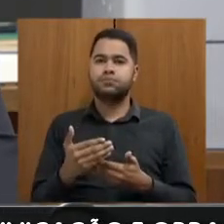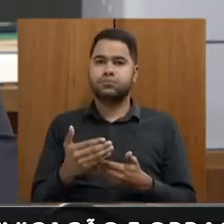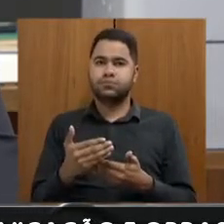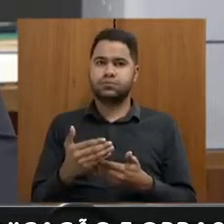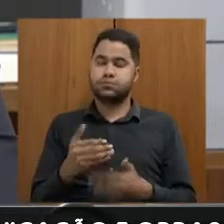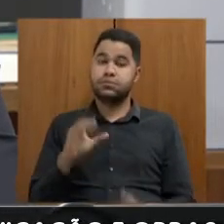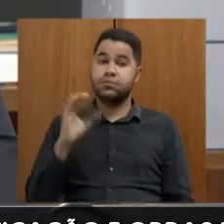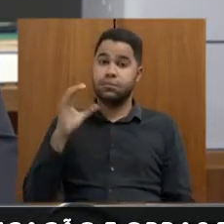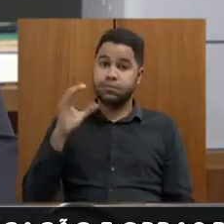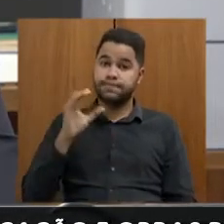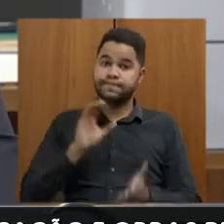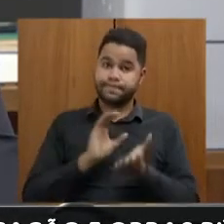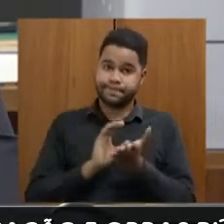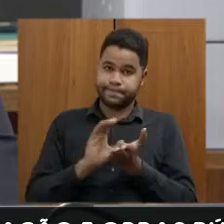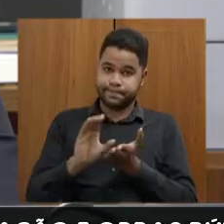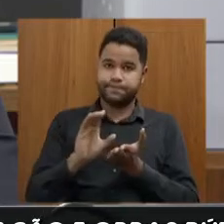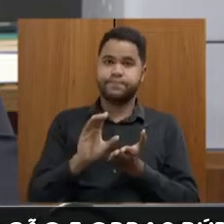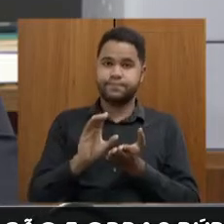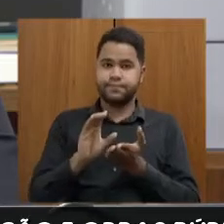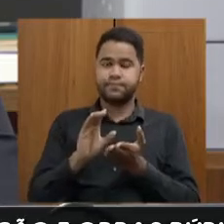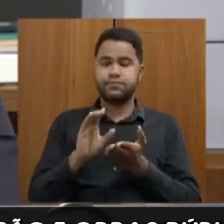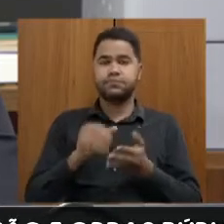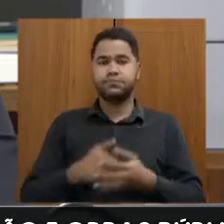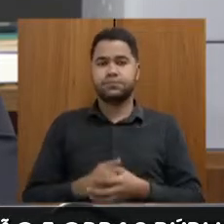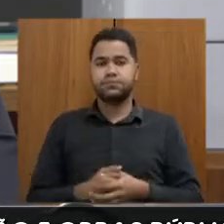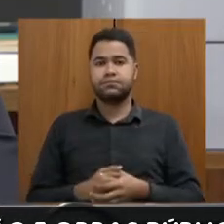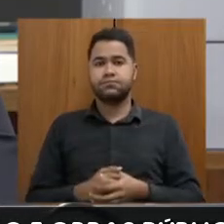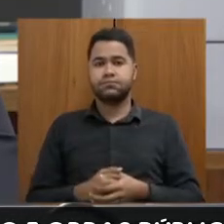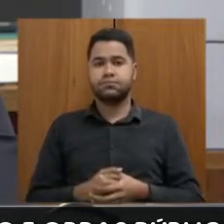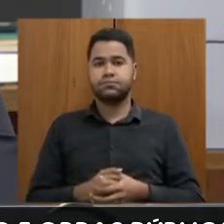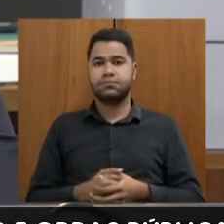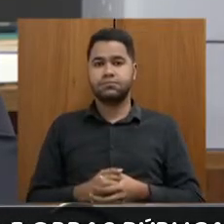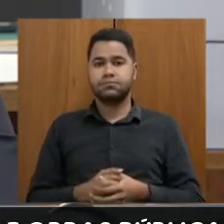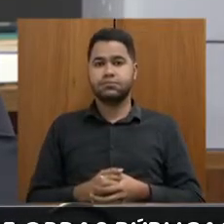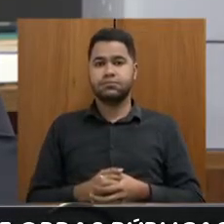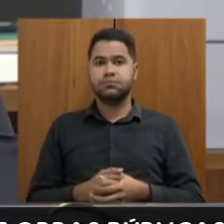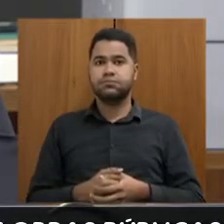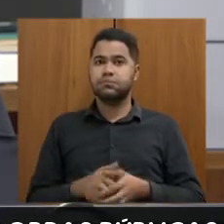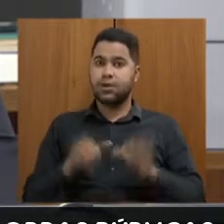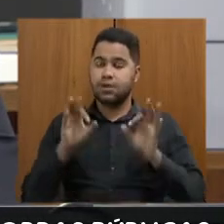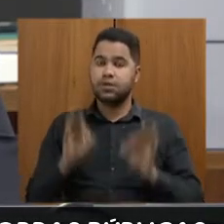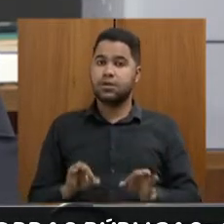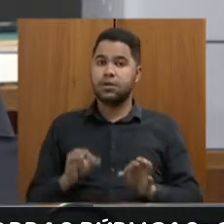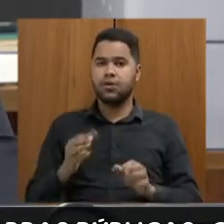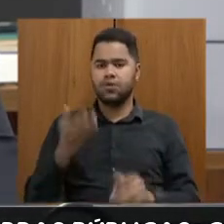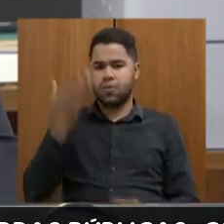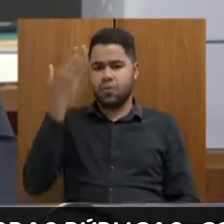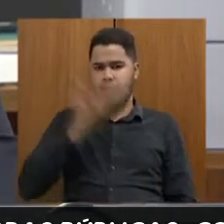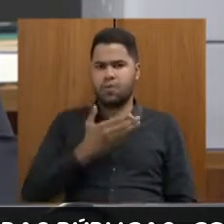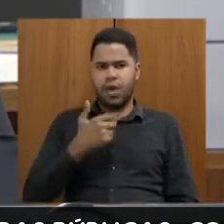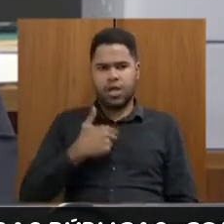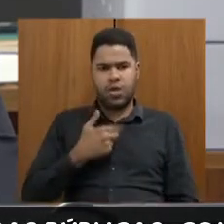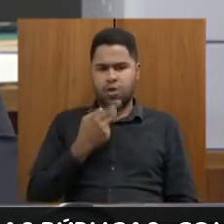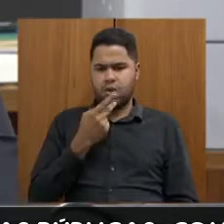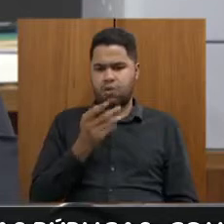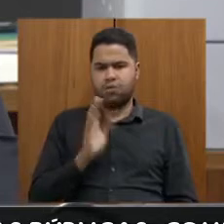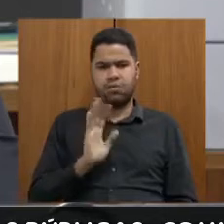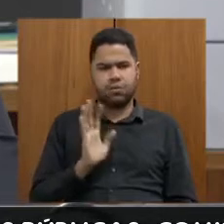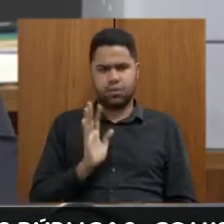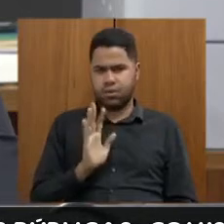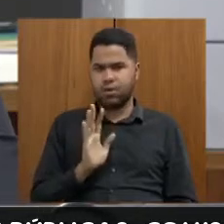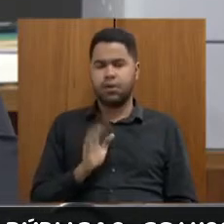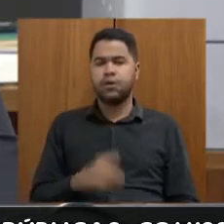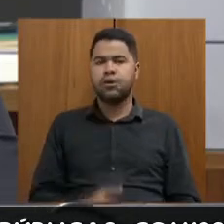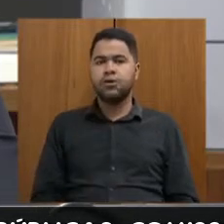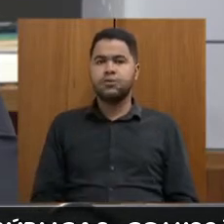centavo investido em infraestrutura isso que sua certa eu não sou eu que estou falando é